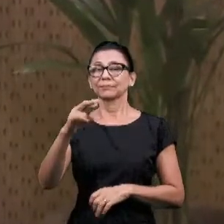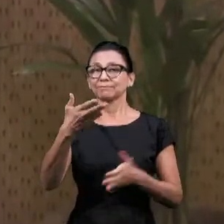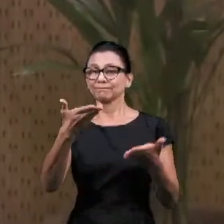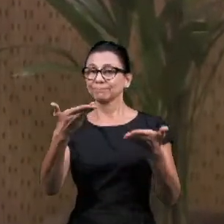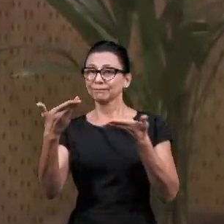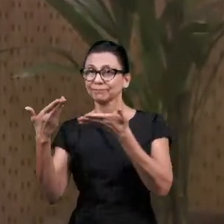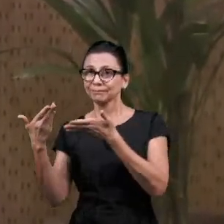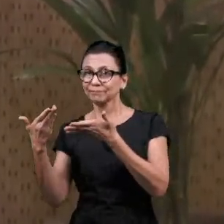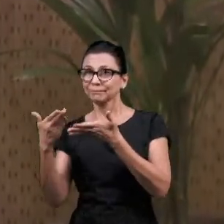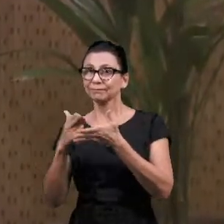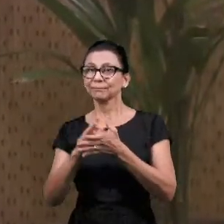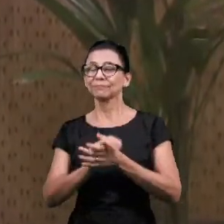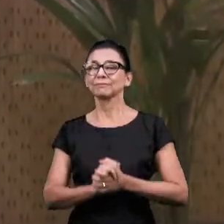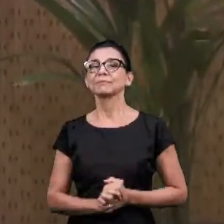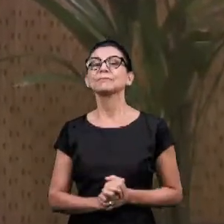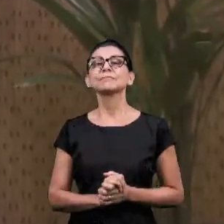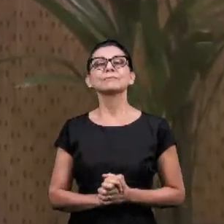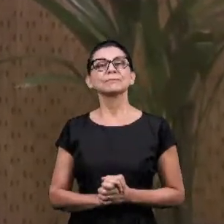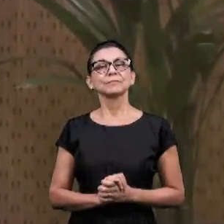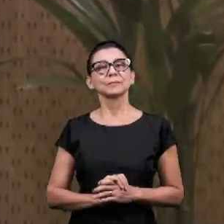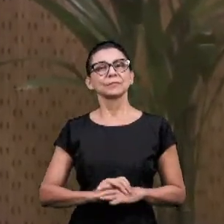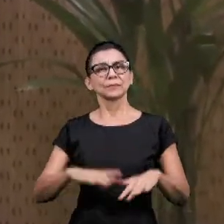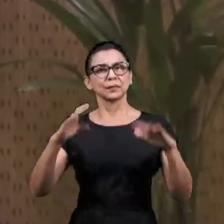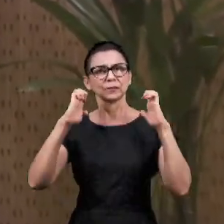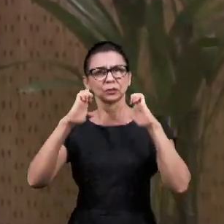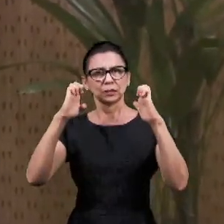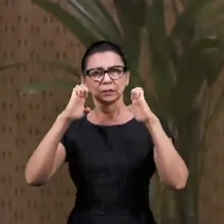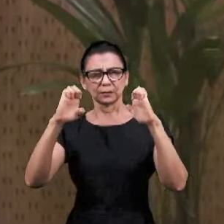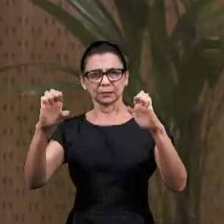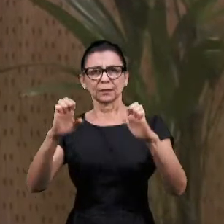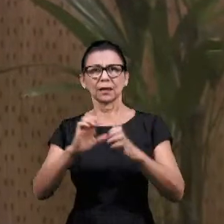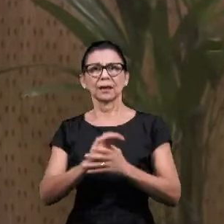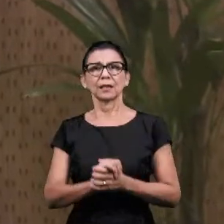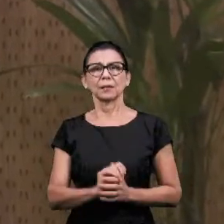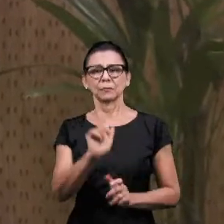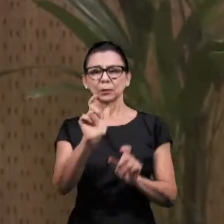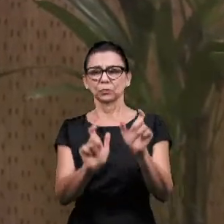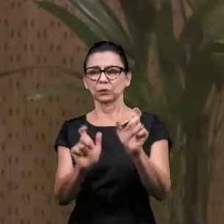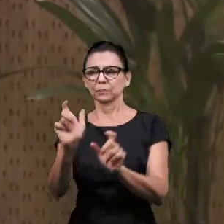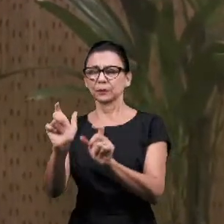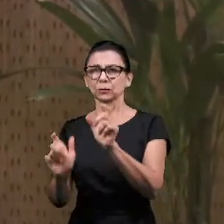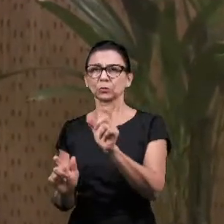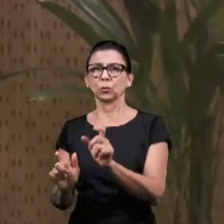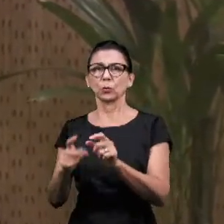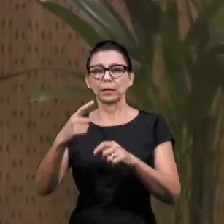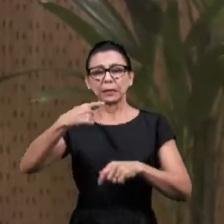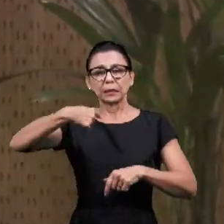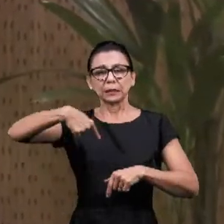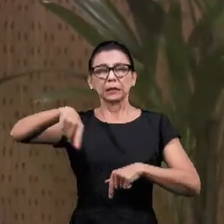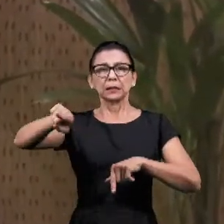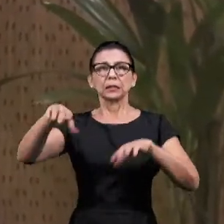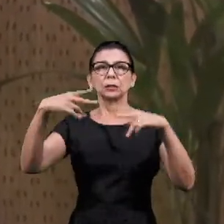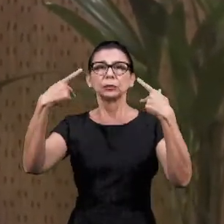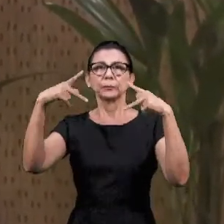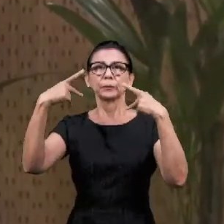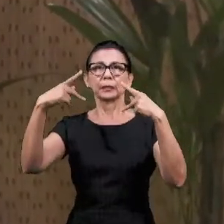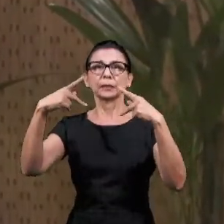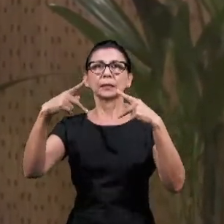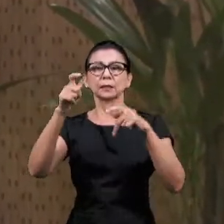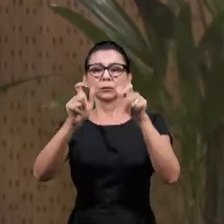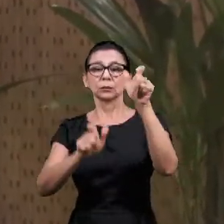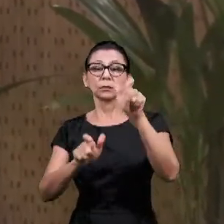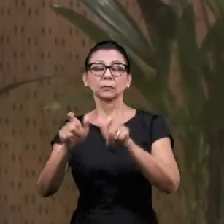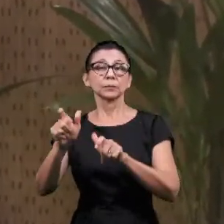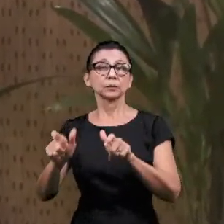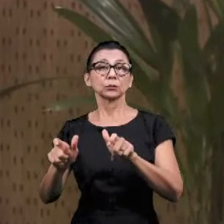um multiplicador, o Senhor te chamou para anunciar: ide por todo mundo e pregai o evangelho a toda criatura. Você sabe